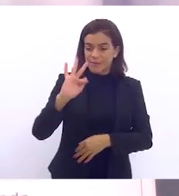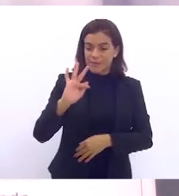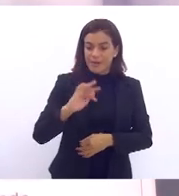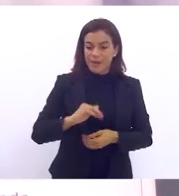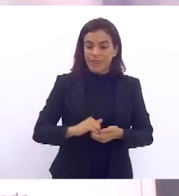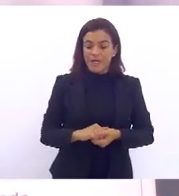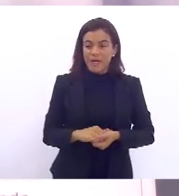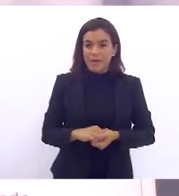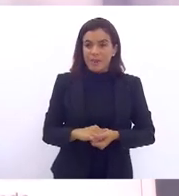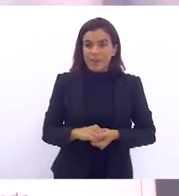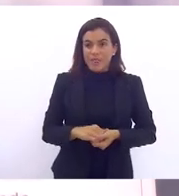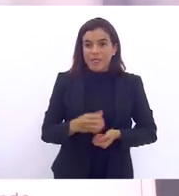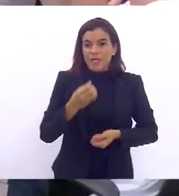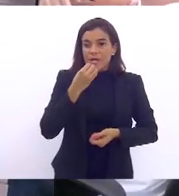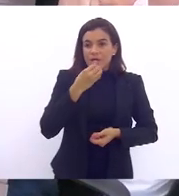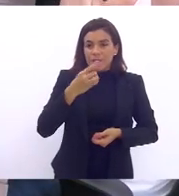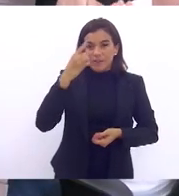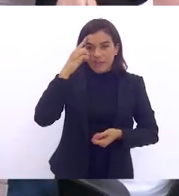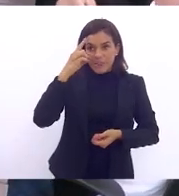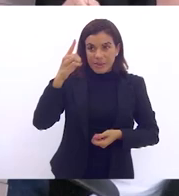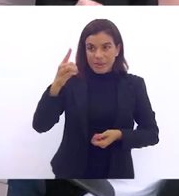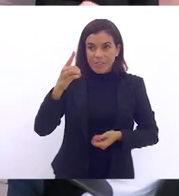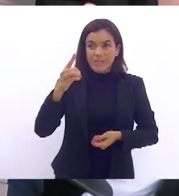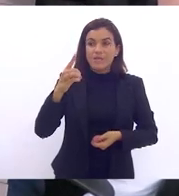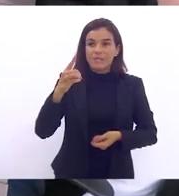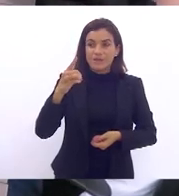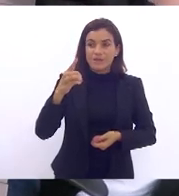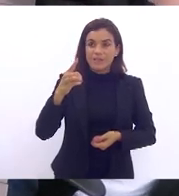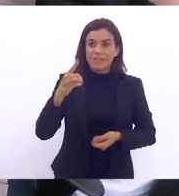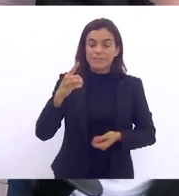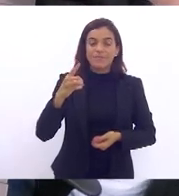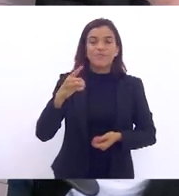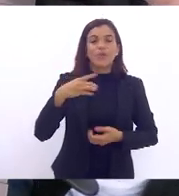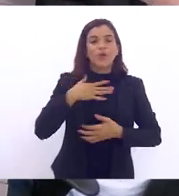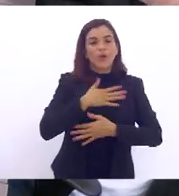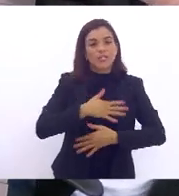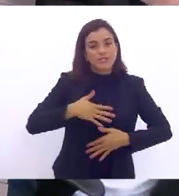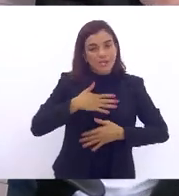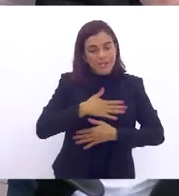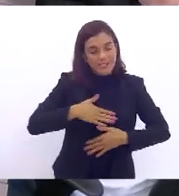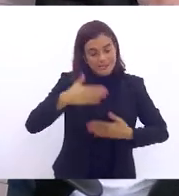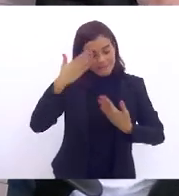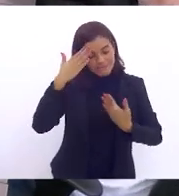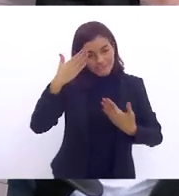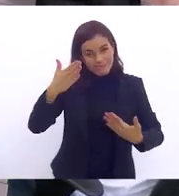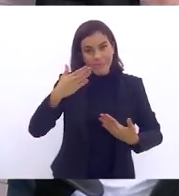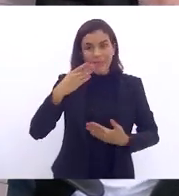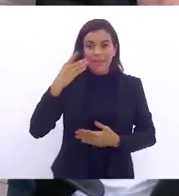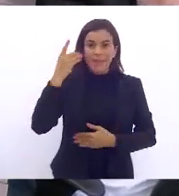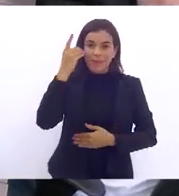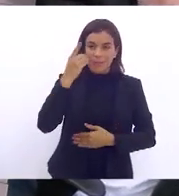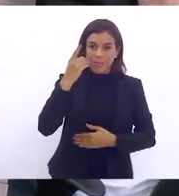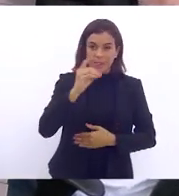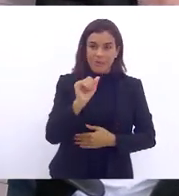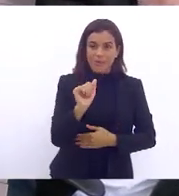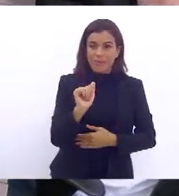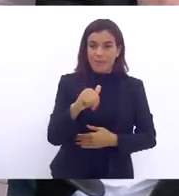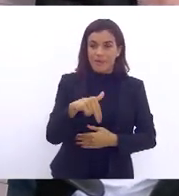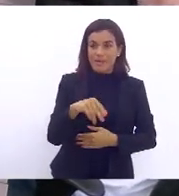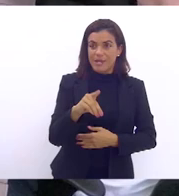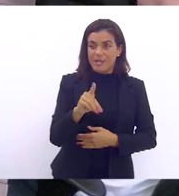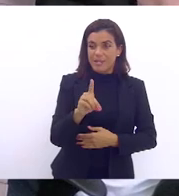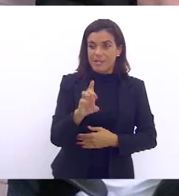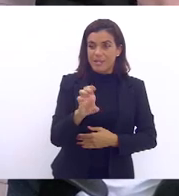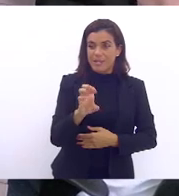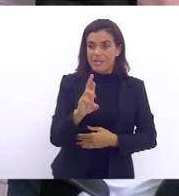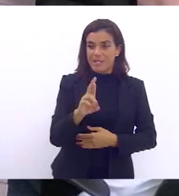Federal Bom dia em primeiro lugar gostaria de agradecer o deputado Anderson mora pelo convite É uma